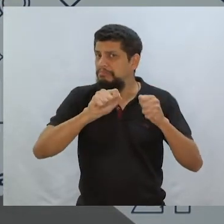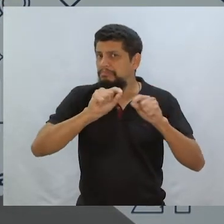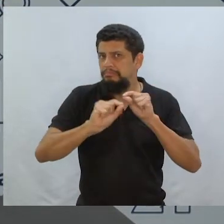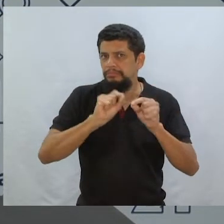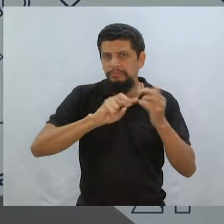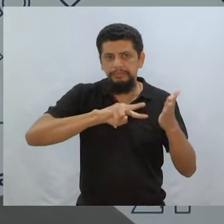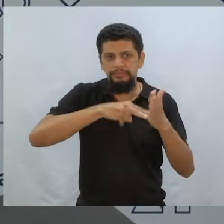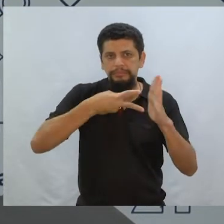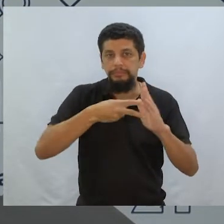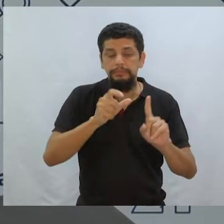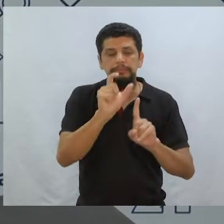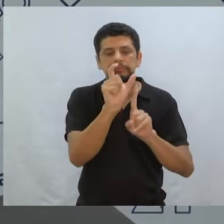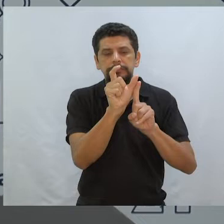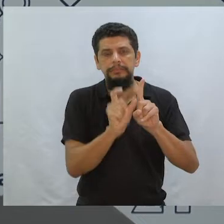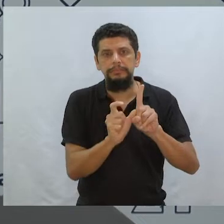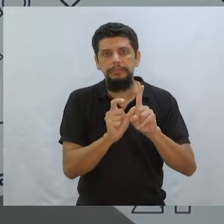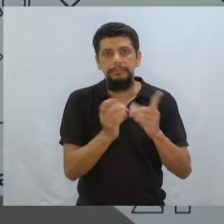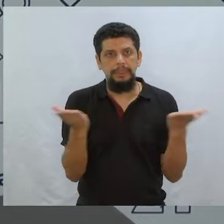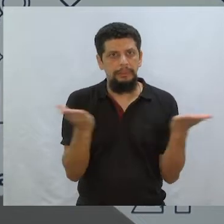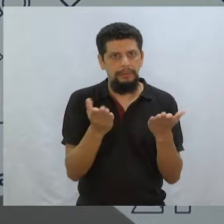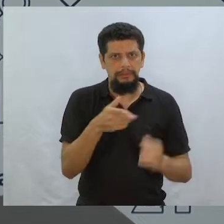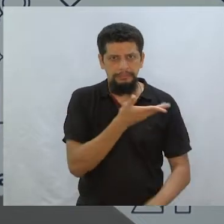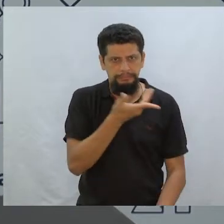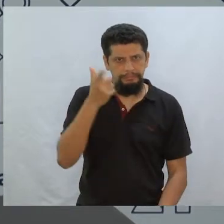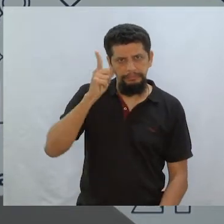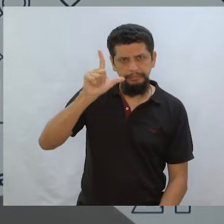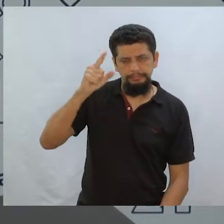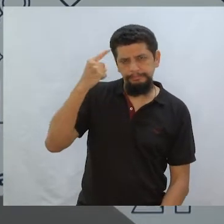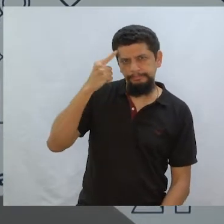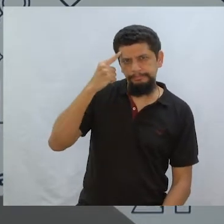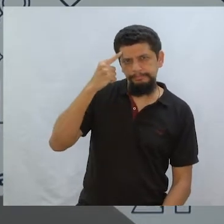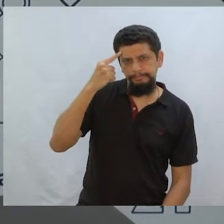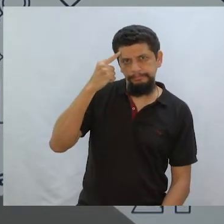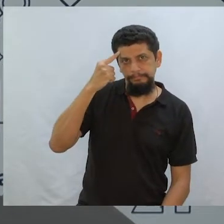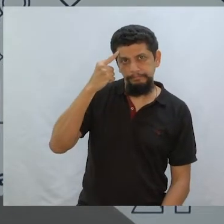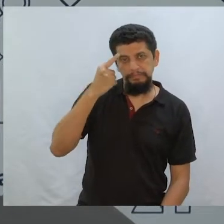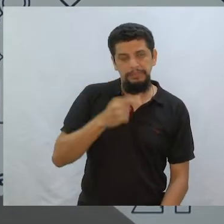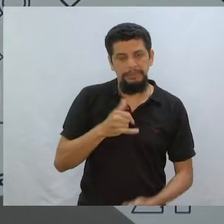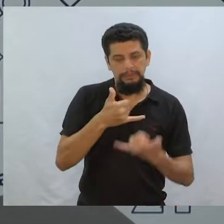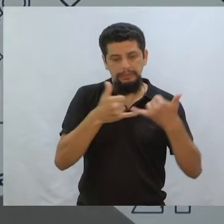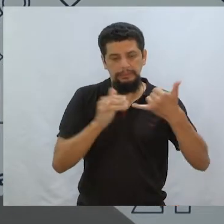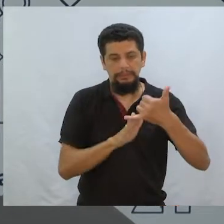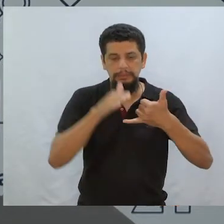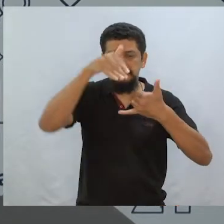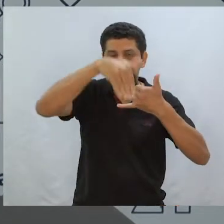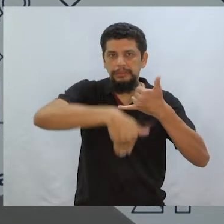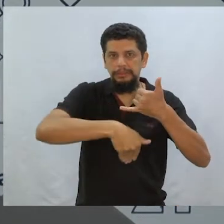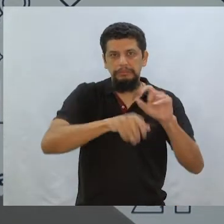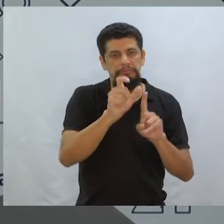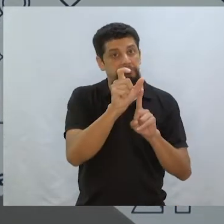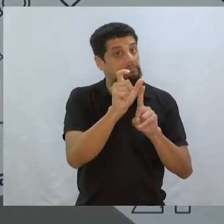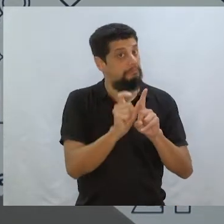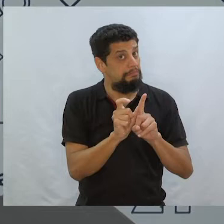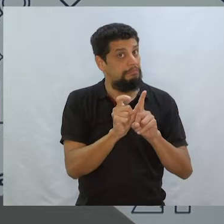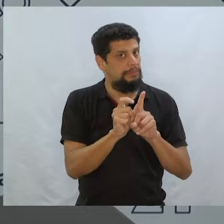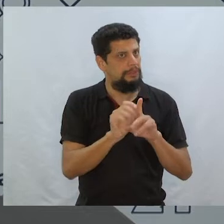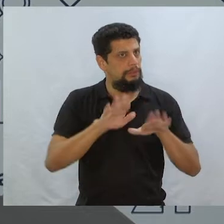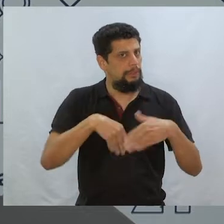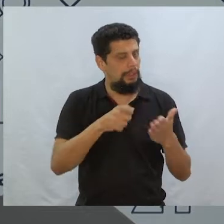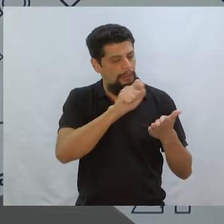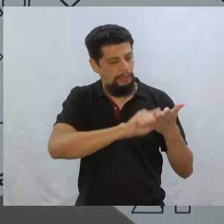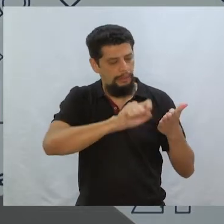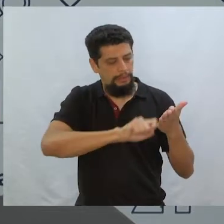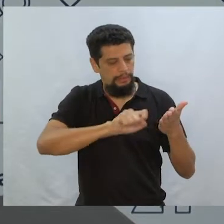significar e o parágrafo e agora está conseguindo pensar ali olha pulo uma linha parágrafo